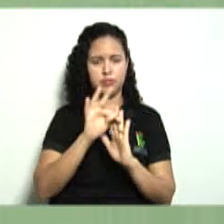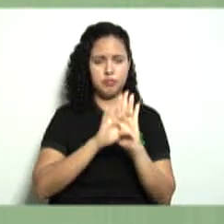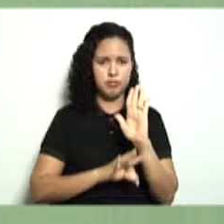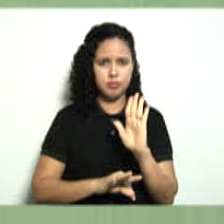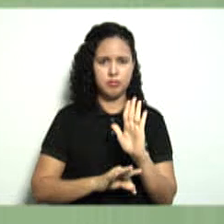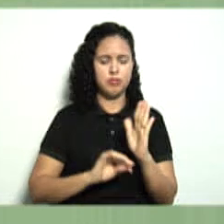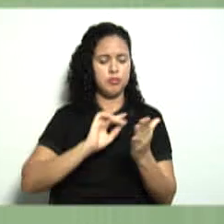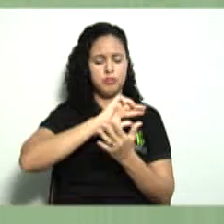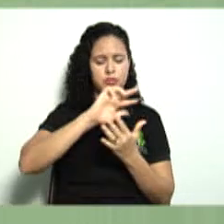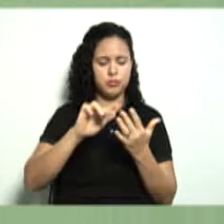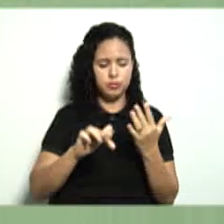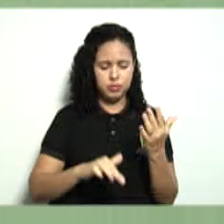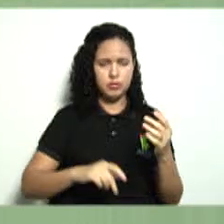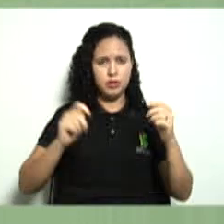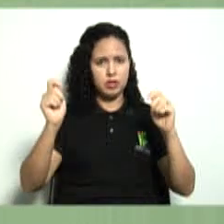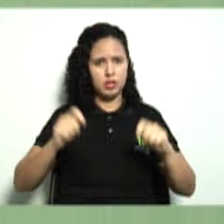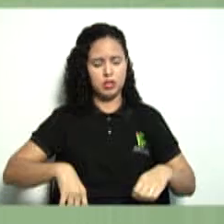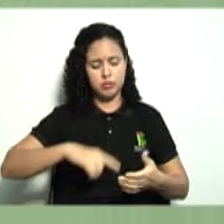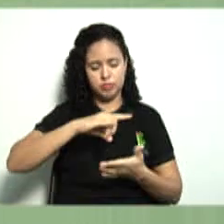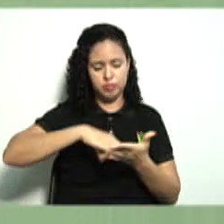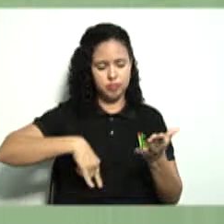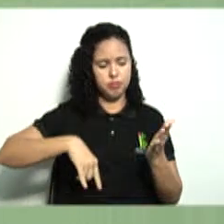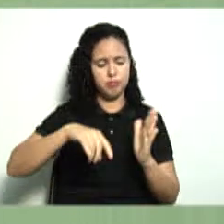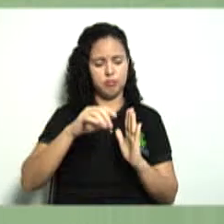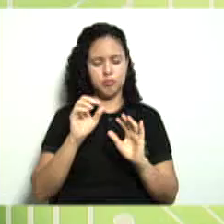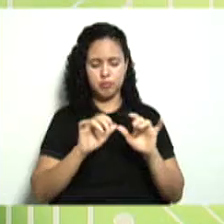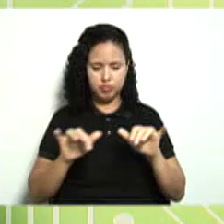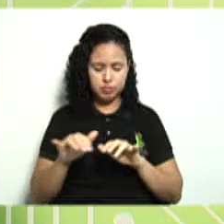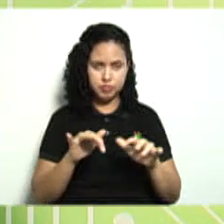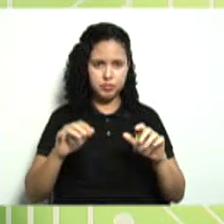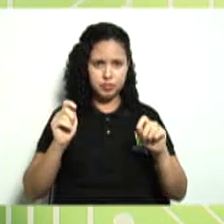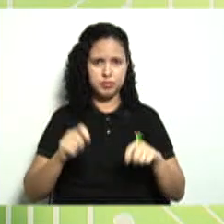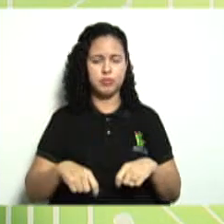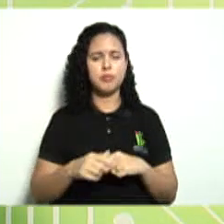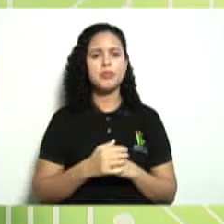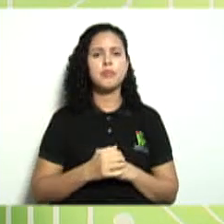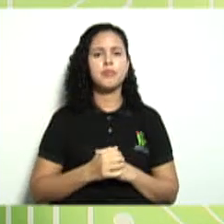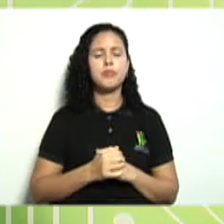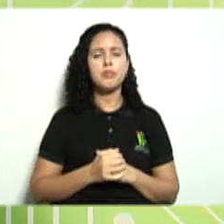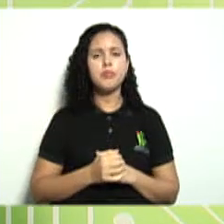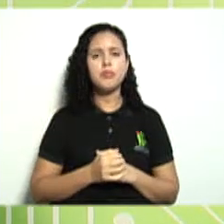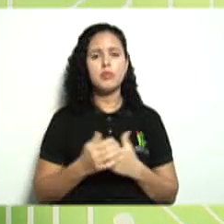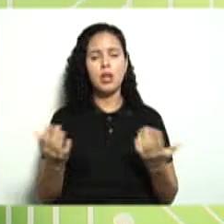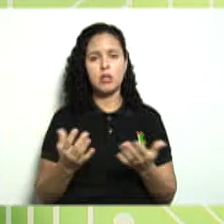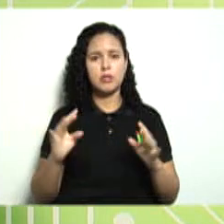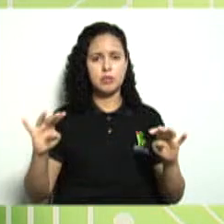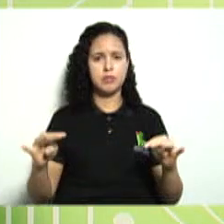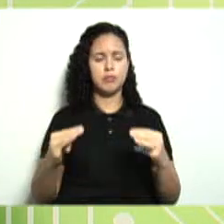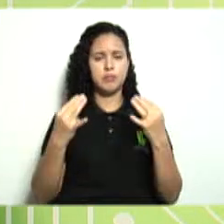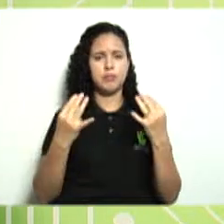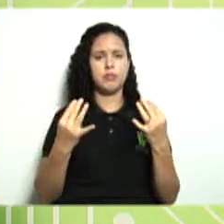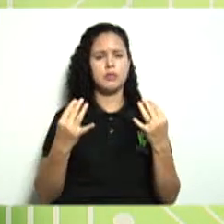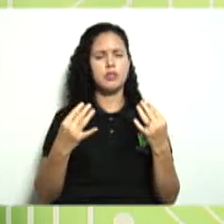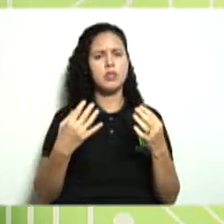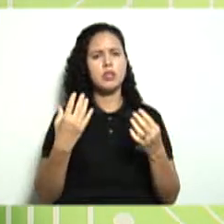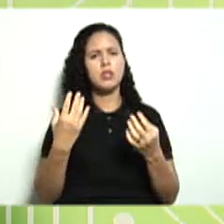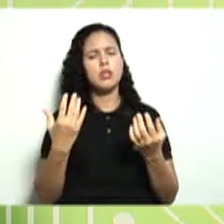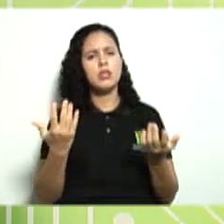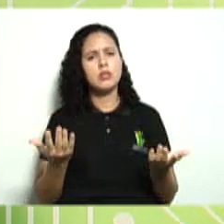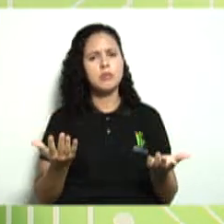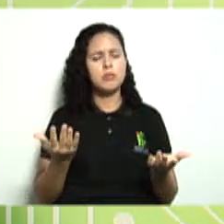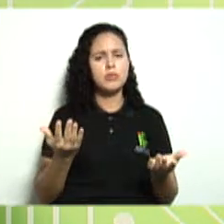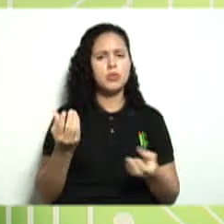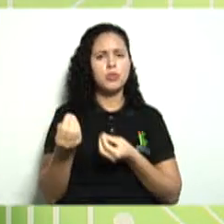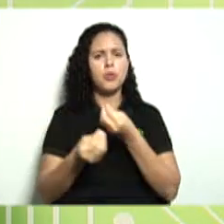dos mais diversos tipos de documento. Eu chamo a atenção de vocês no quê? Por exemplo, em que situação eu